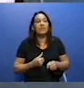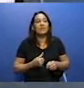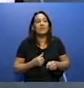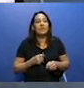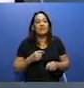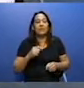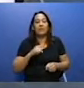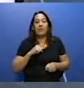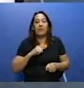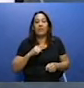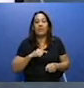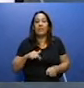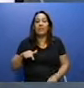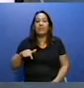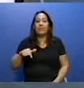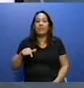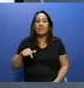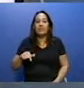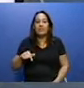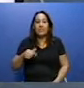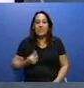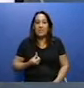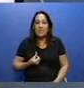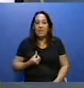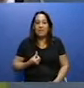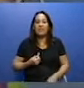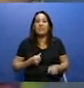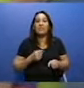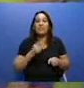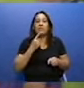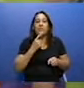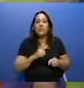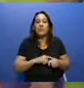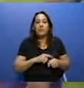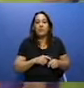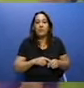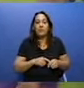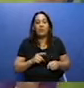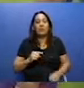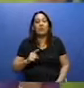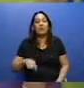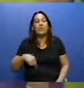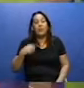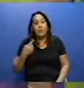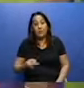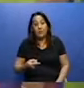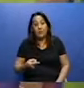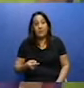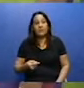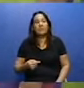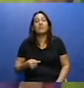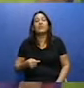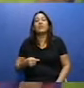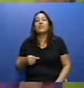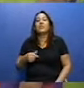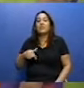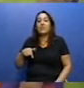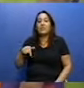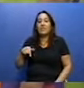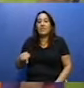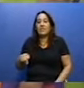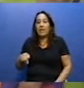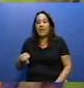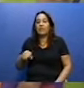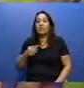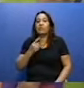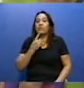2, 3, 4, 5, 6 morangos. E a figura 7, 1, 2, 3,